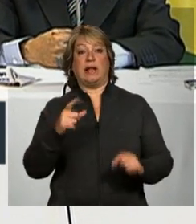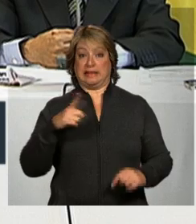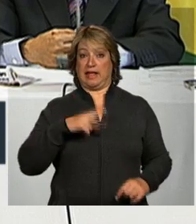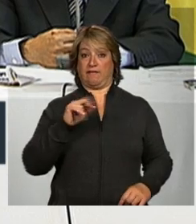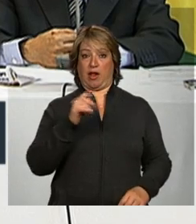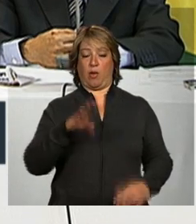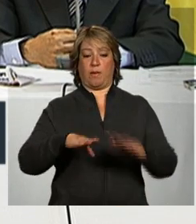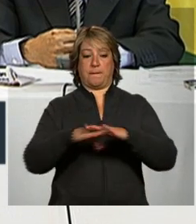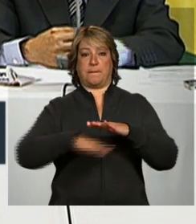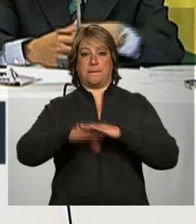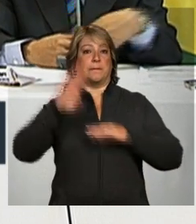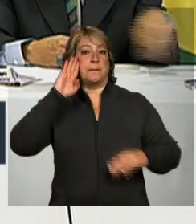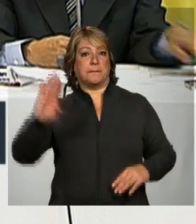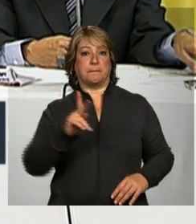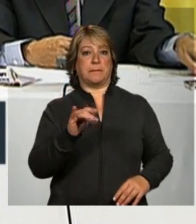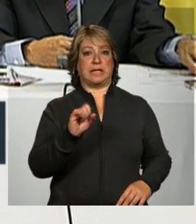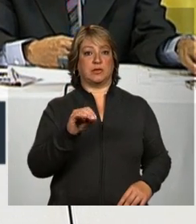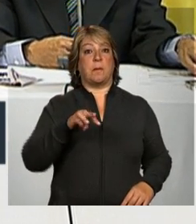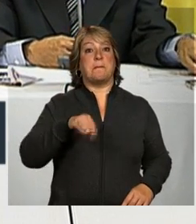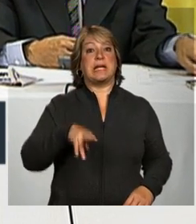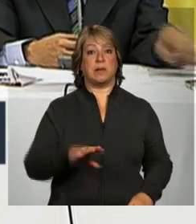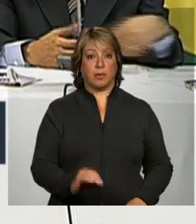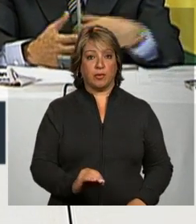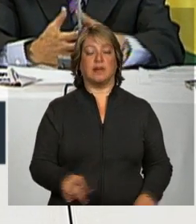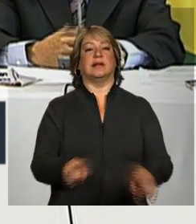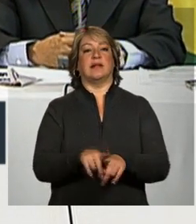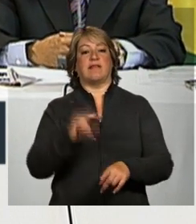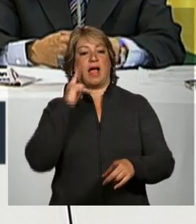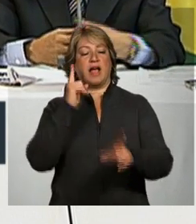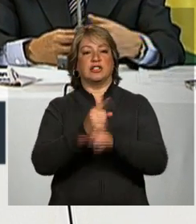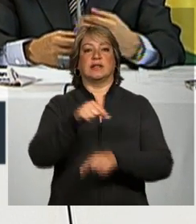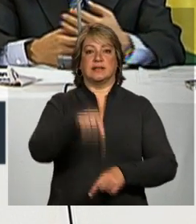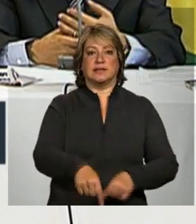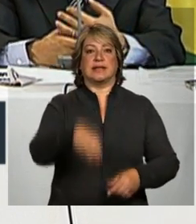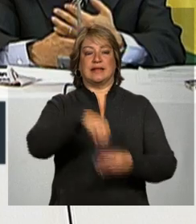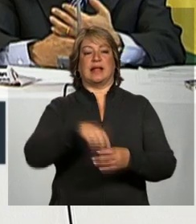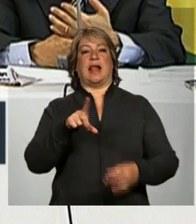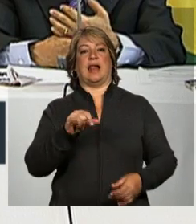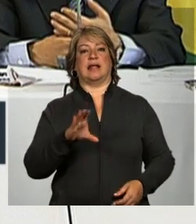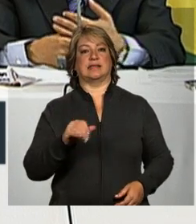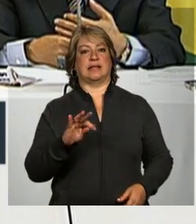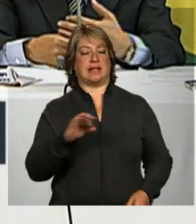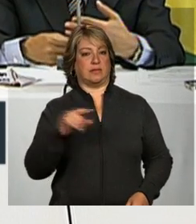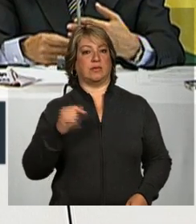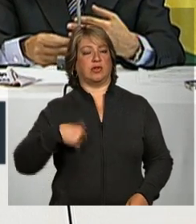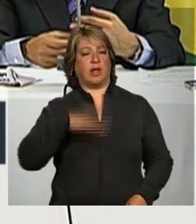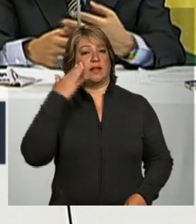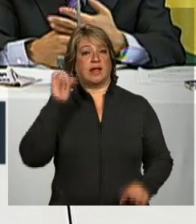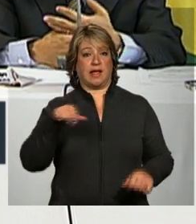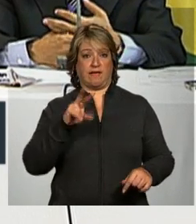valor mínimo eh mas vamos achar o valor na licitação nós entendemos que o esse valor vai